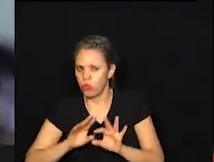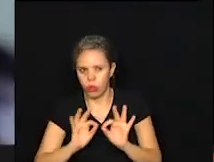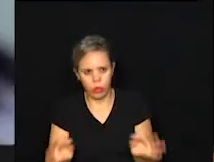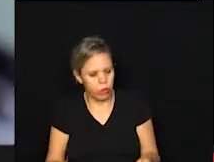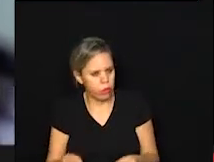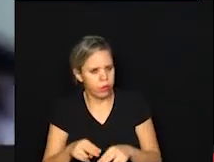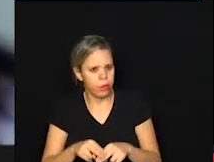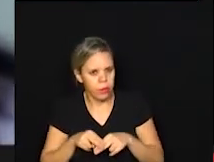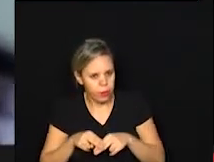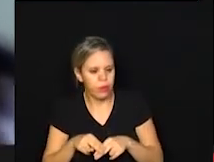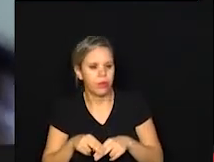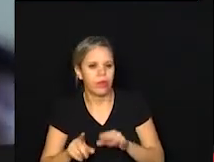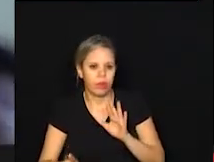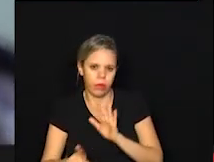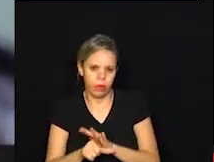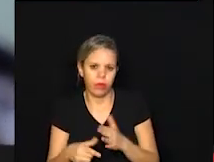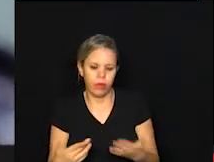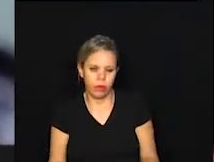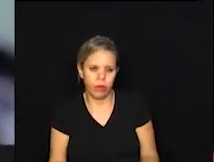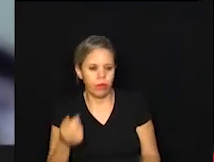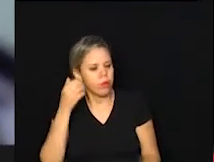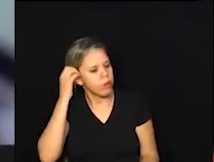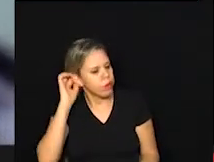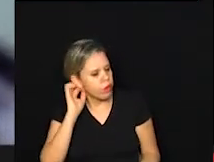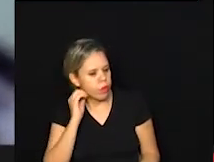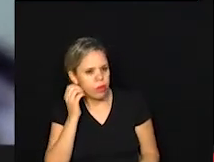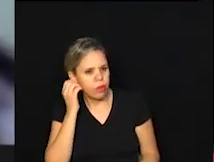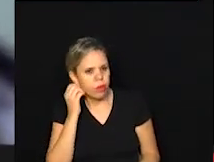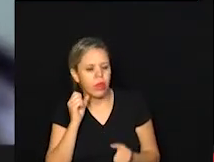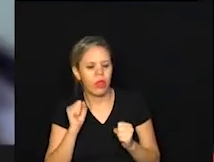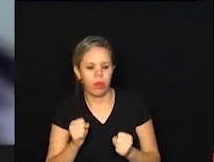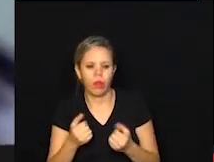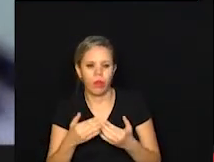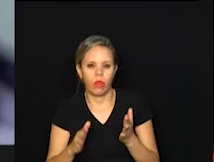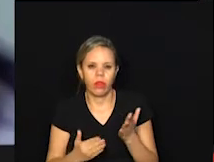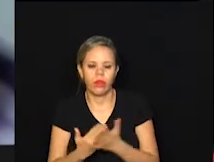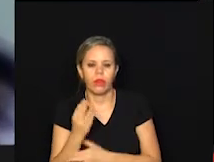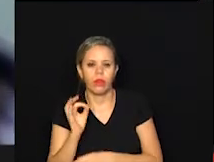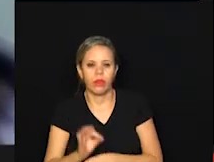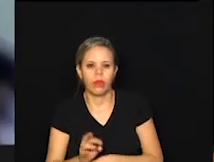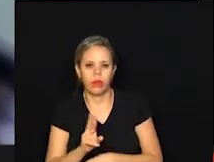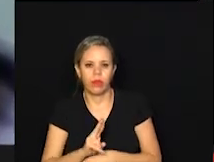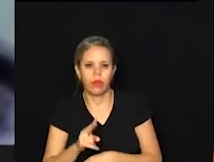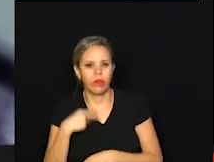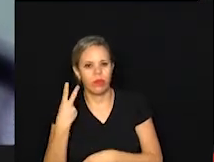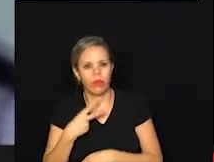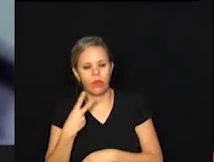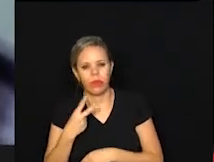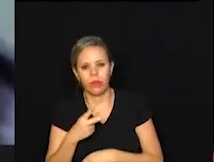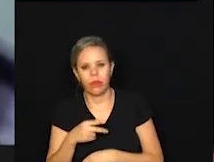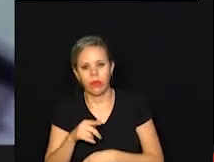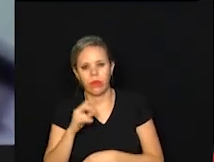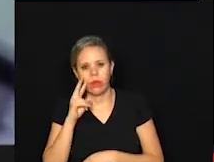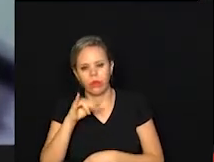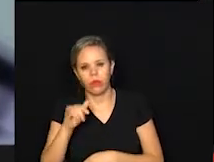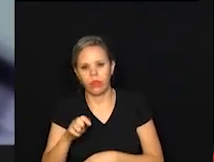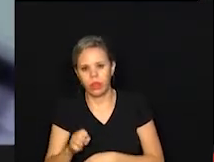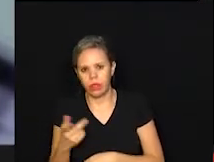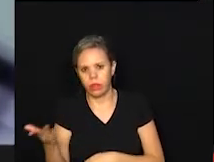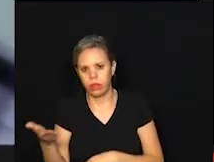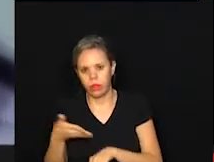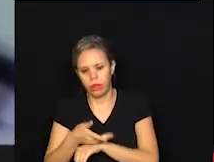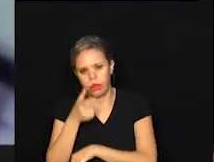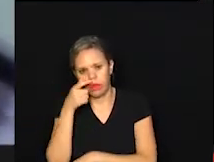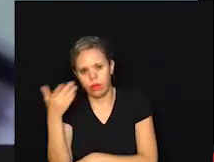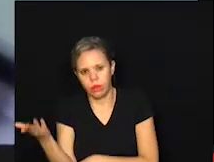Por isso que é lei, porque ela posta estar para que vigore. E se a vereadora me permite, eu vi que a Jaque entrou ali, estou vendo